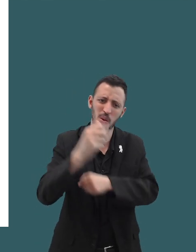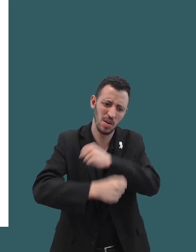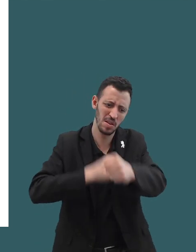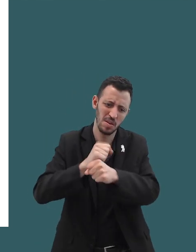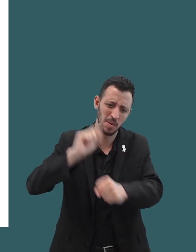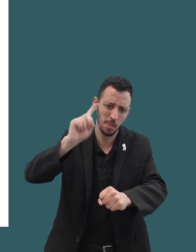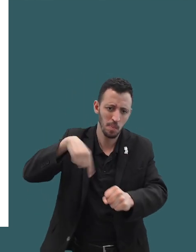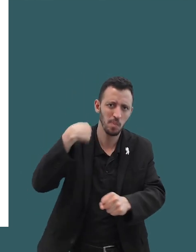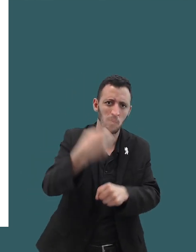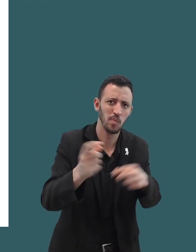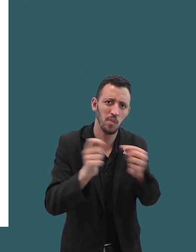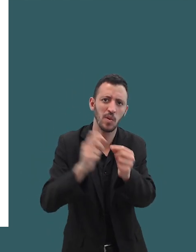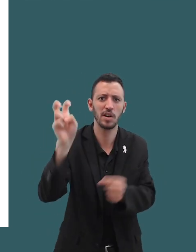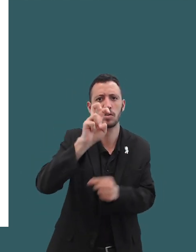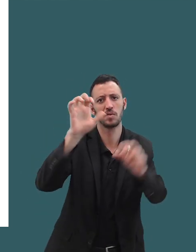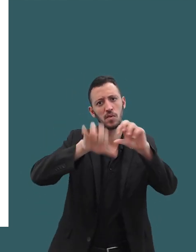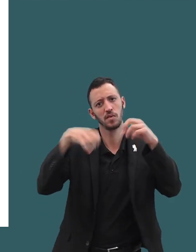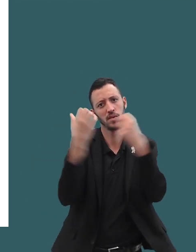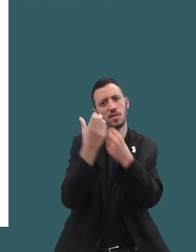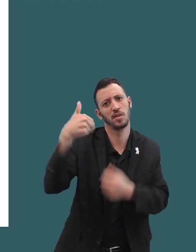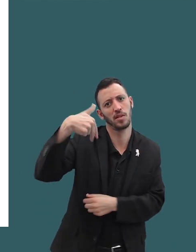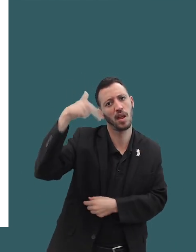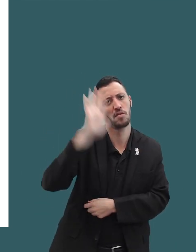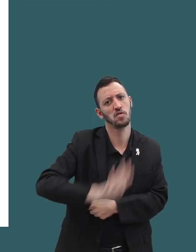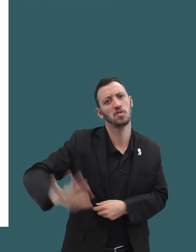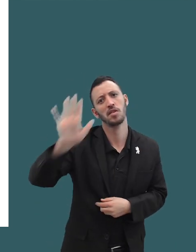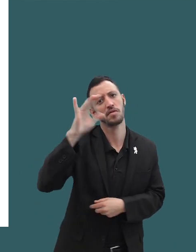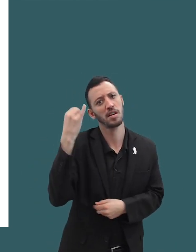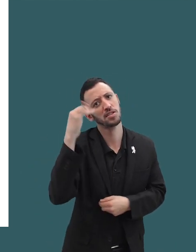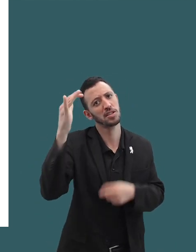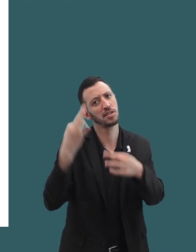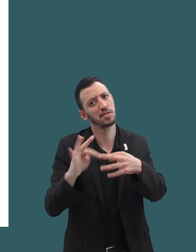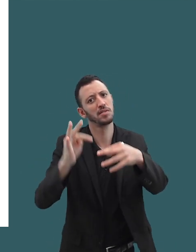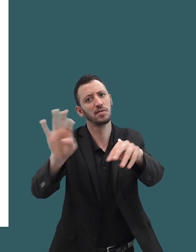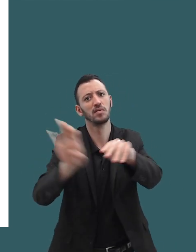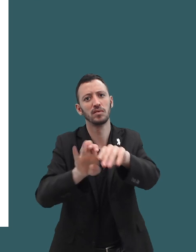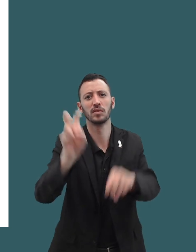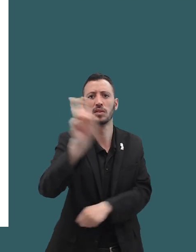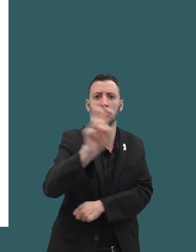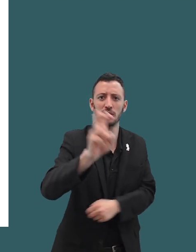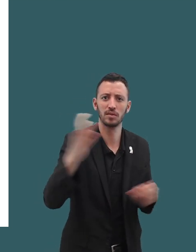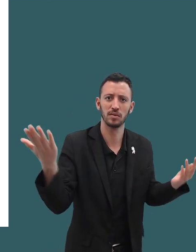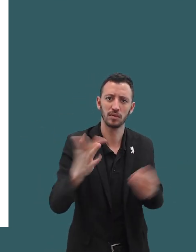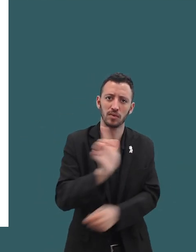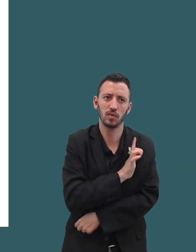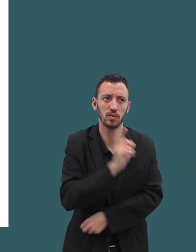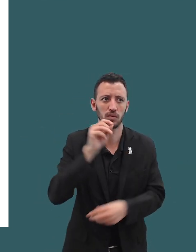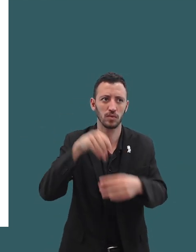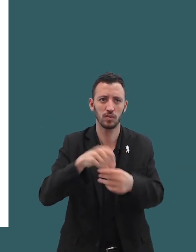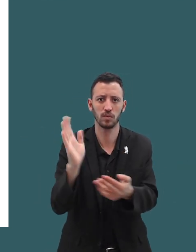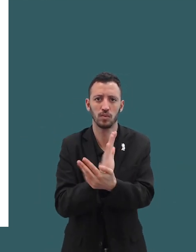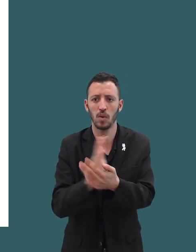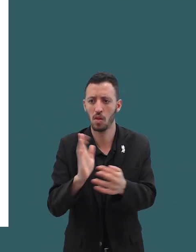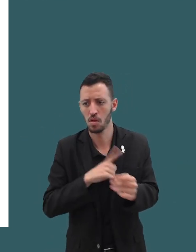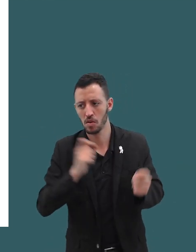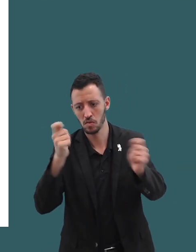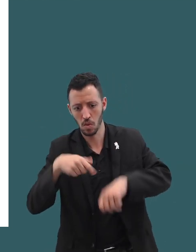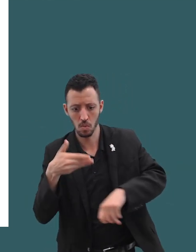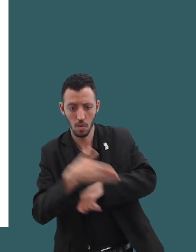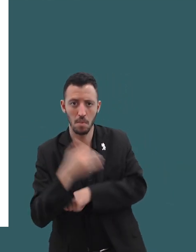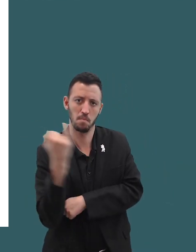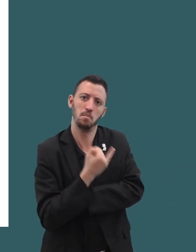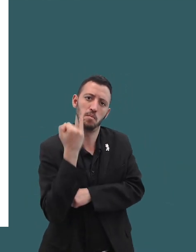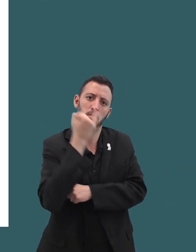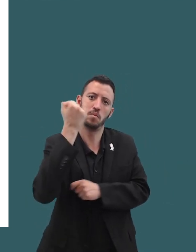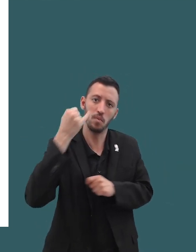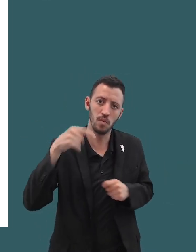depois para fazer a 5ª Conferência Nacional de Ciência e Tecnologia. E a 5ª Conferência, ela teve alguns espaços importantes,